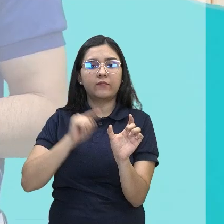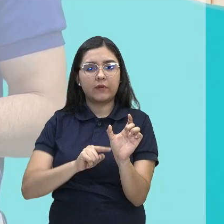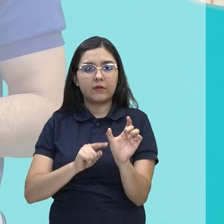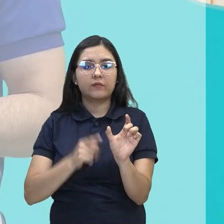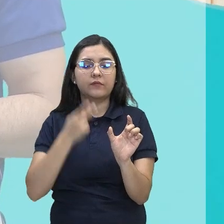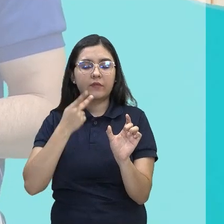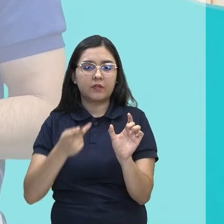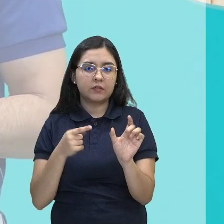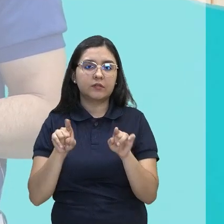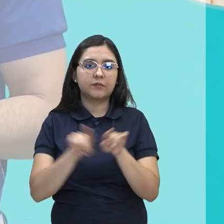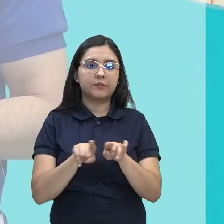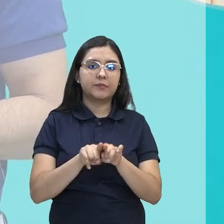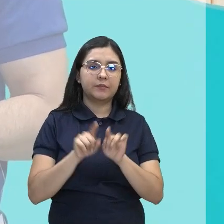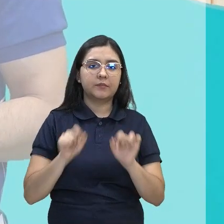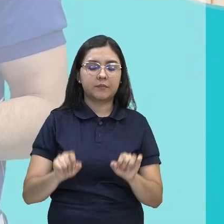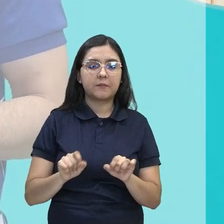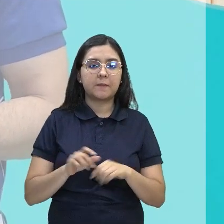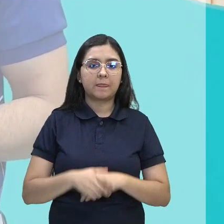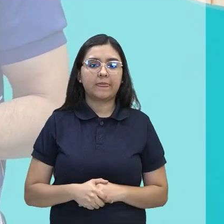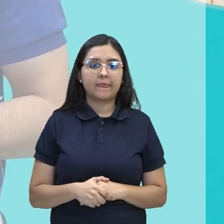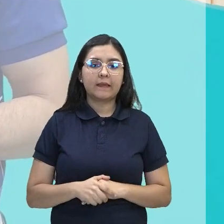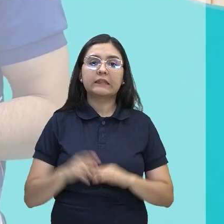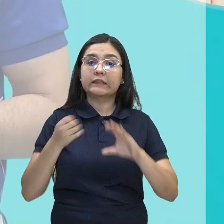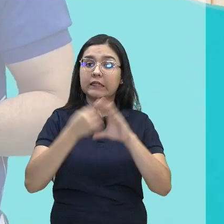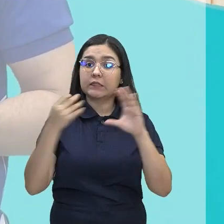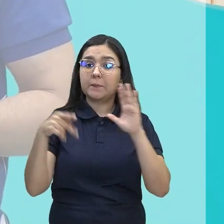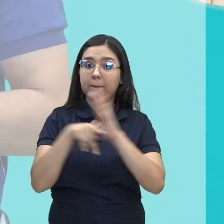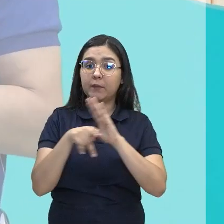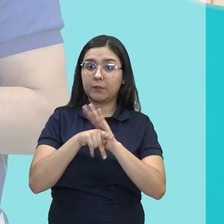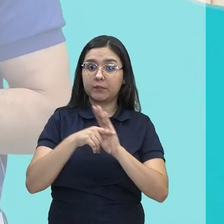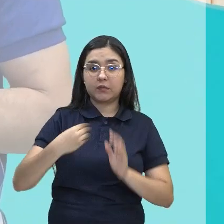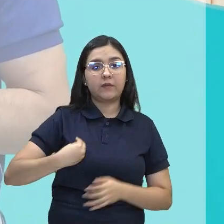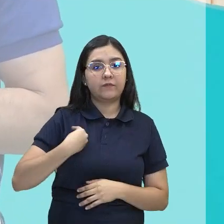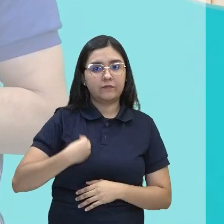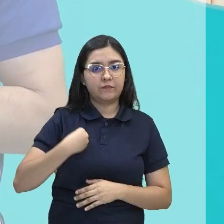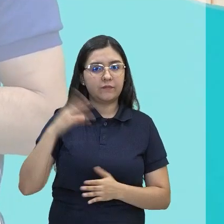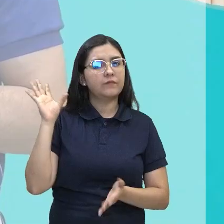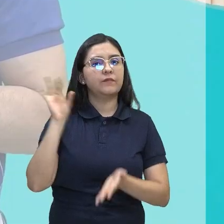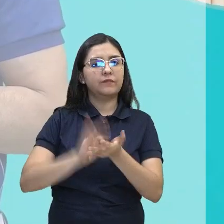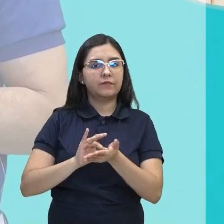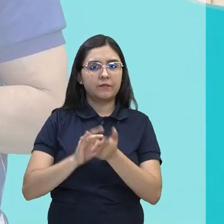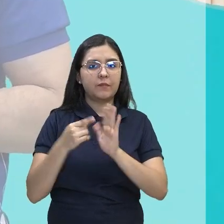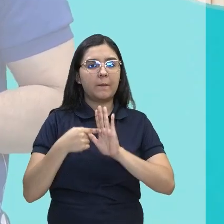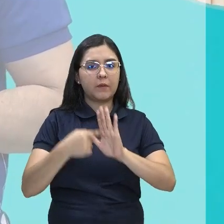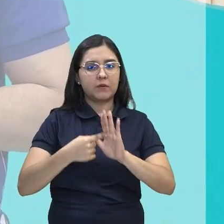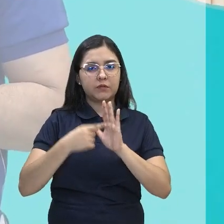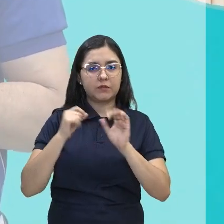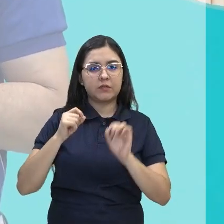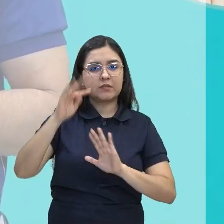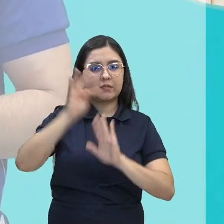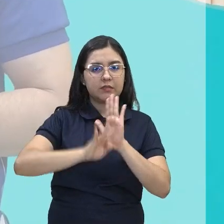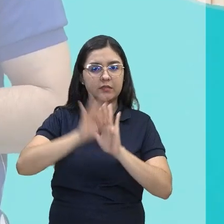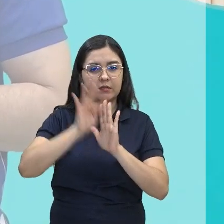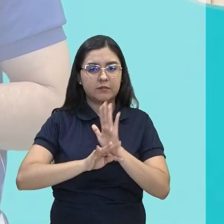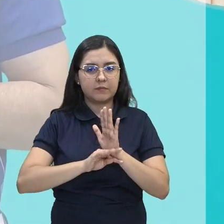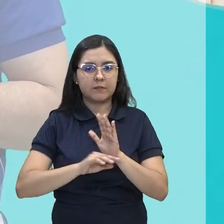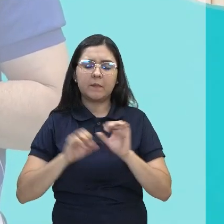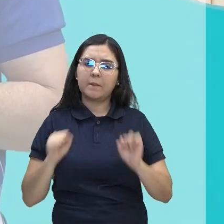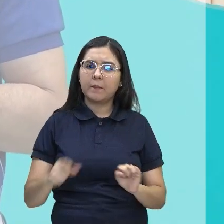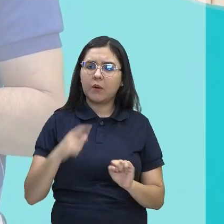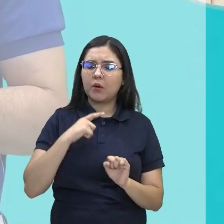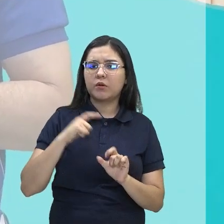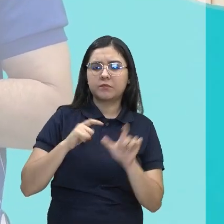fala, né, traços da realidade que são passados pelo texto denotativo. O conotativo, eu posso fazer jogos